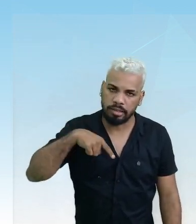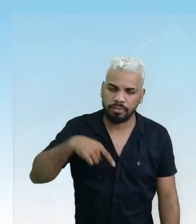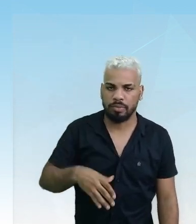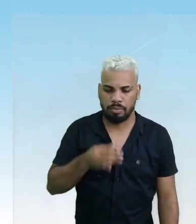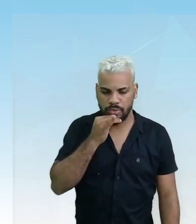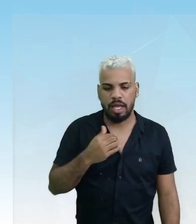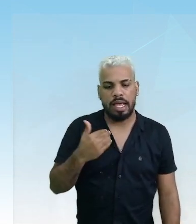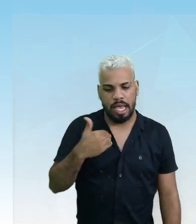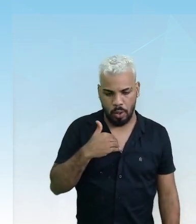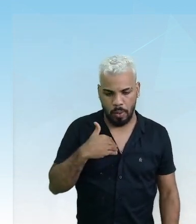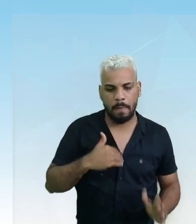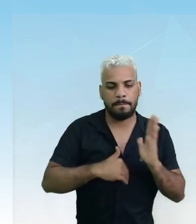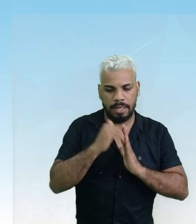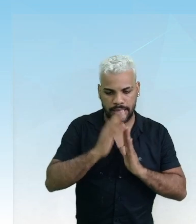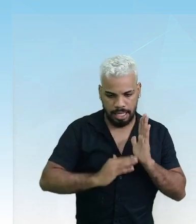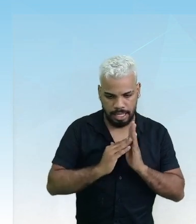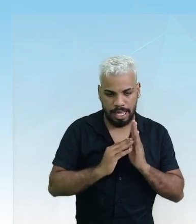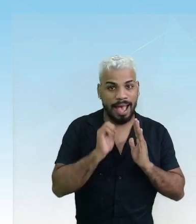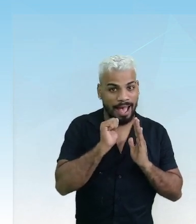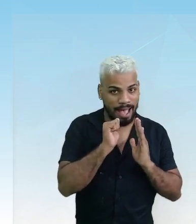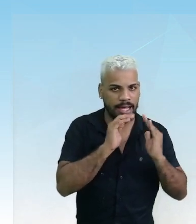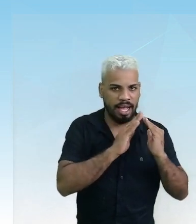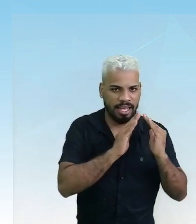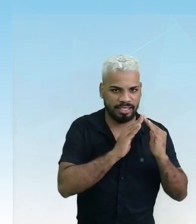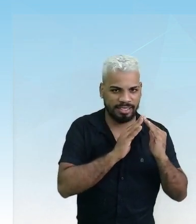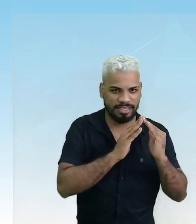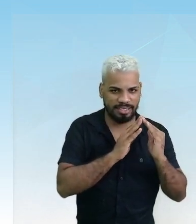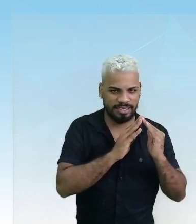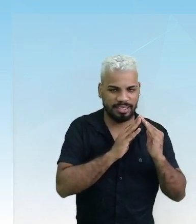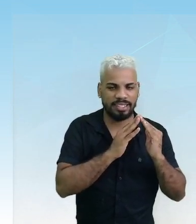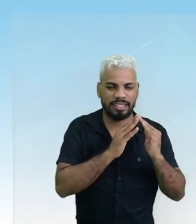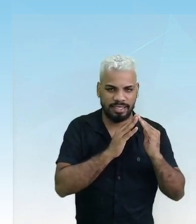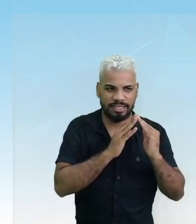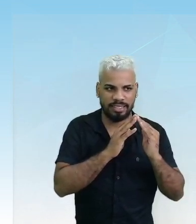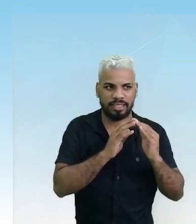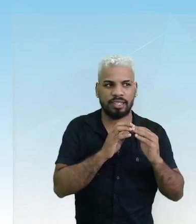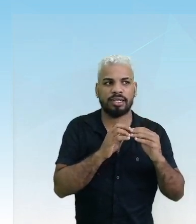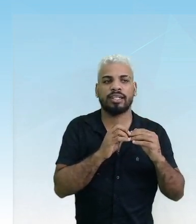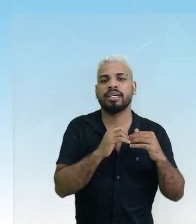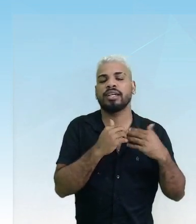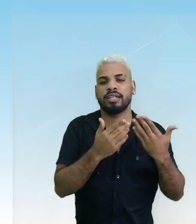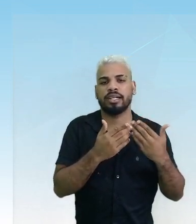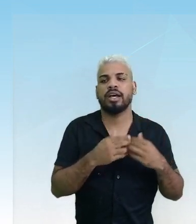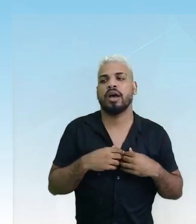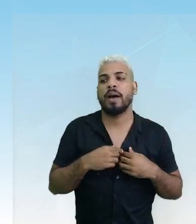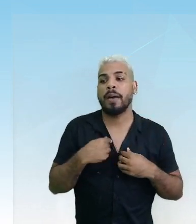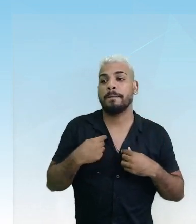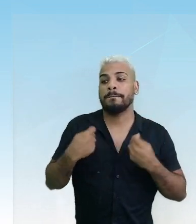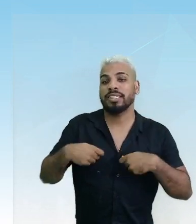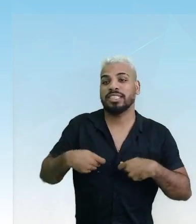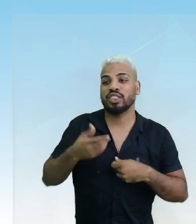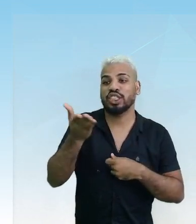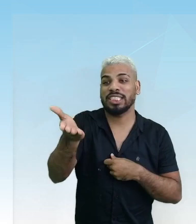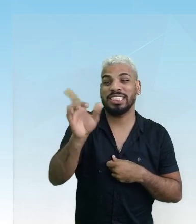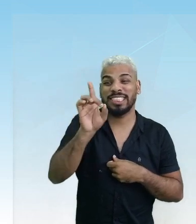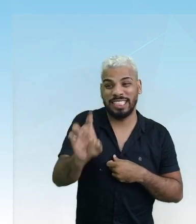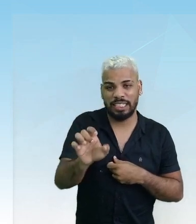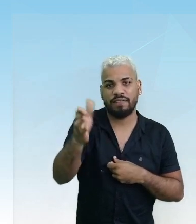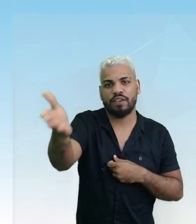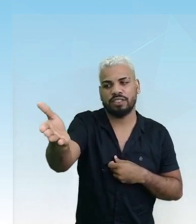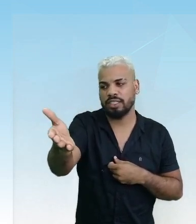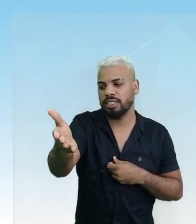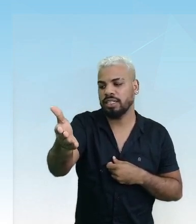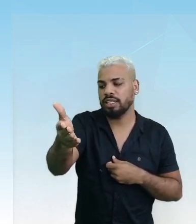eu pintei a casa, pintei o quê? O verbo é direto. Agora, preciso de você, o verbo é